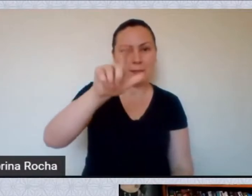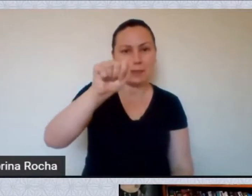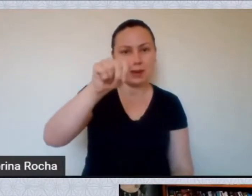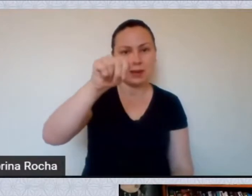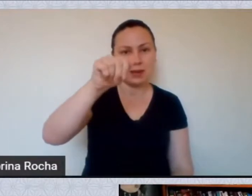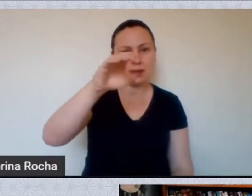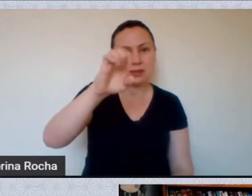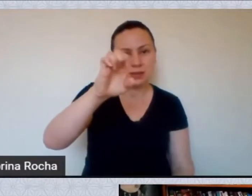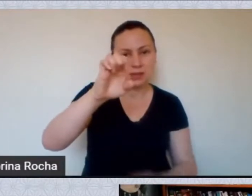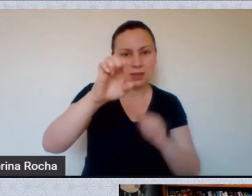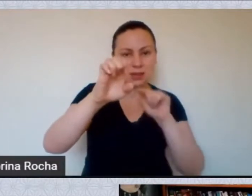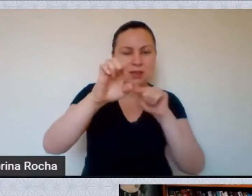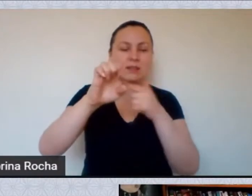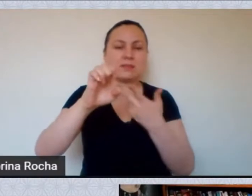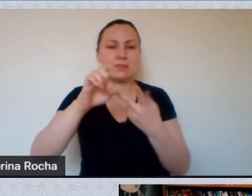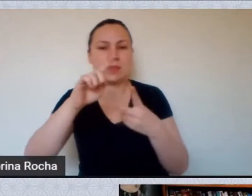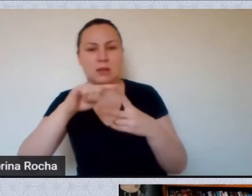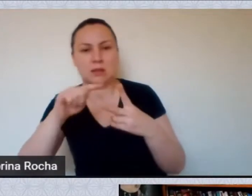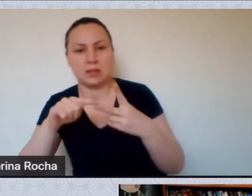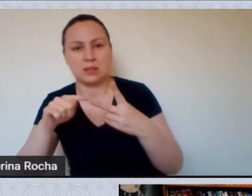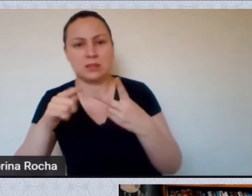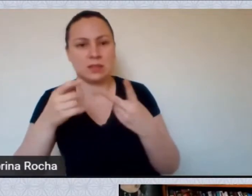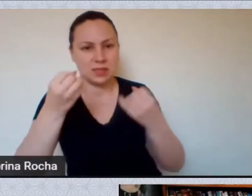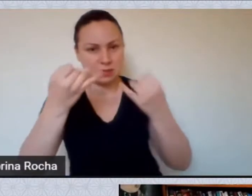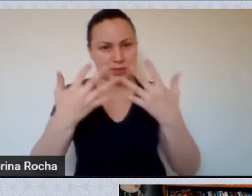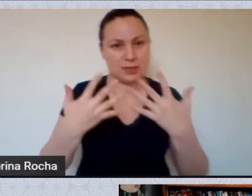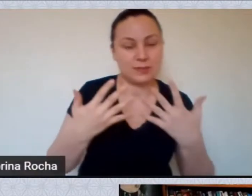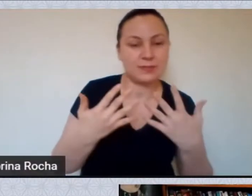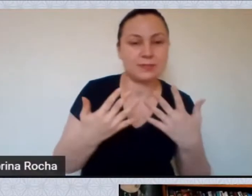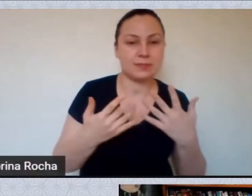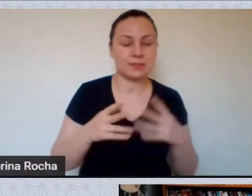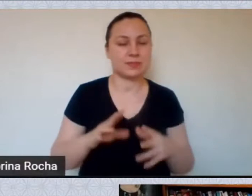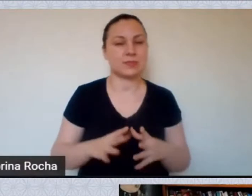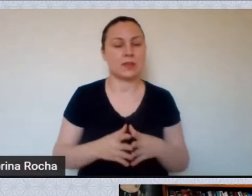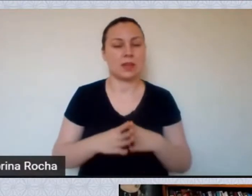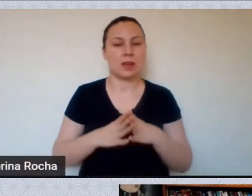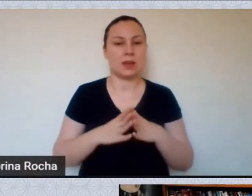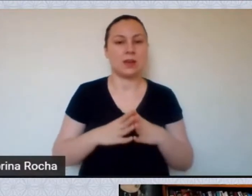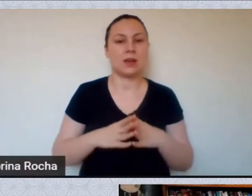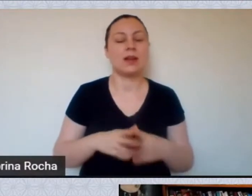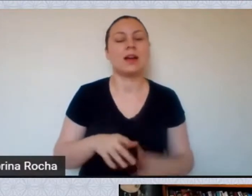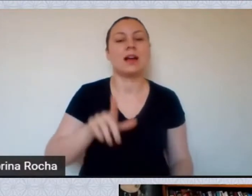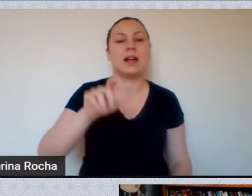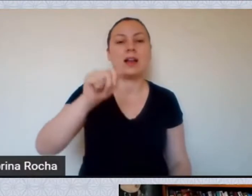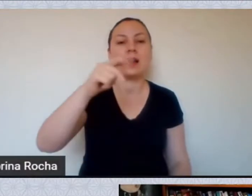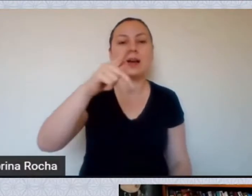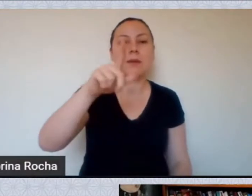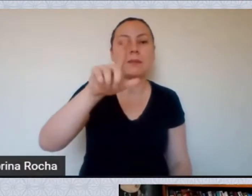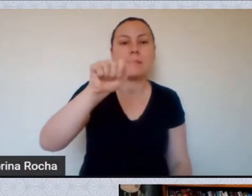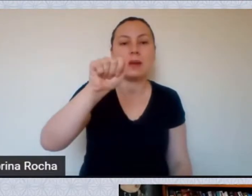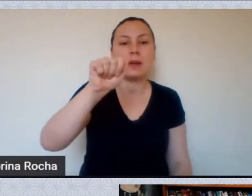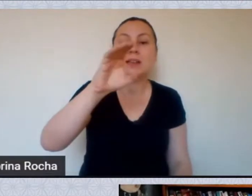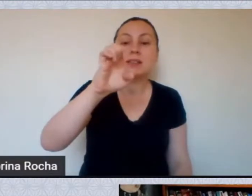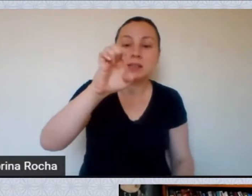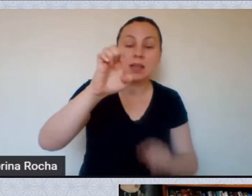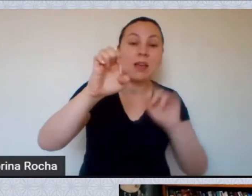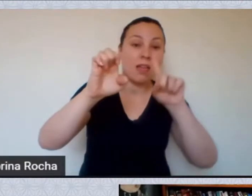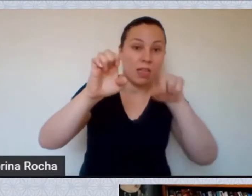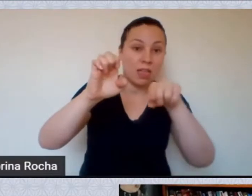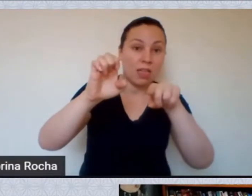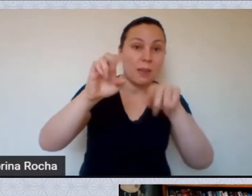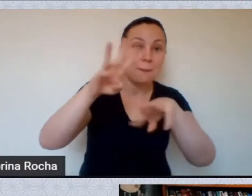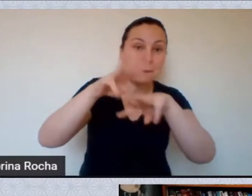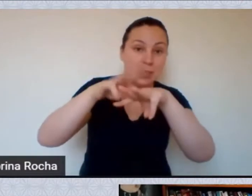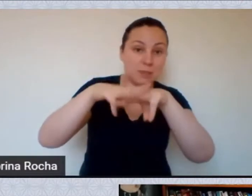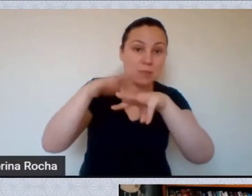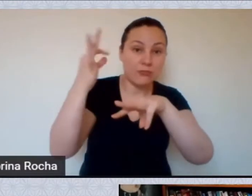esse triunfalismo da razão, né? Aquela coisa de nós vamos conseguir explicar tudo. Então, o Laplace era um grande matemático, um grande físico francês do